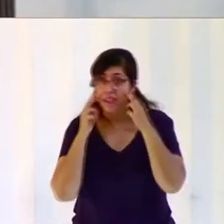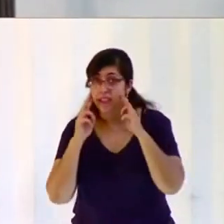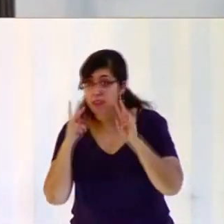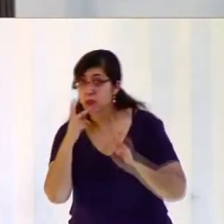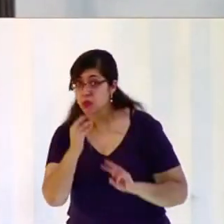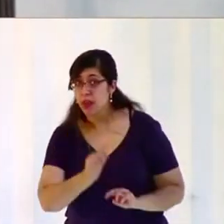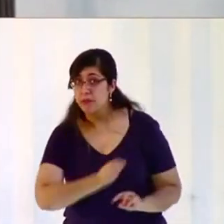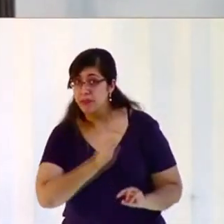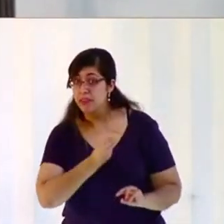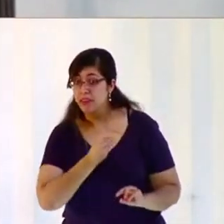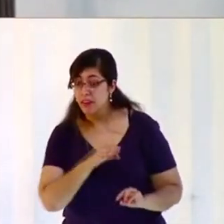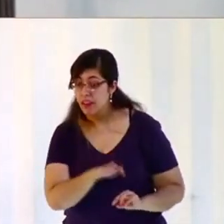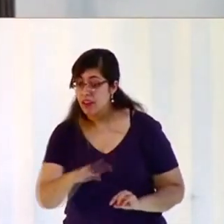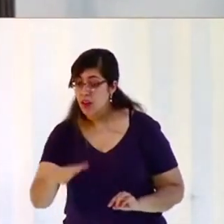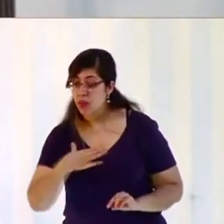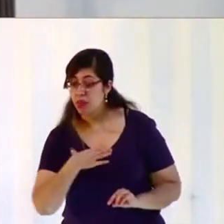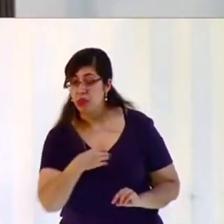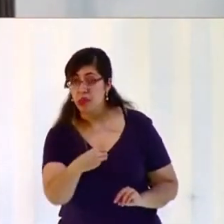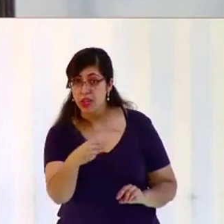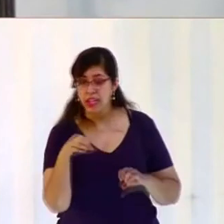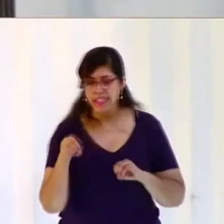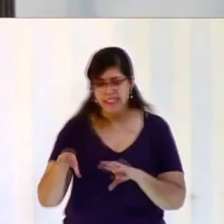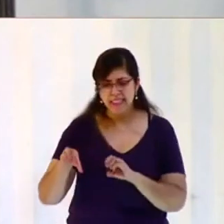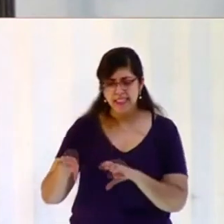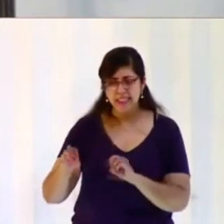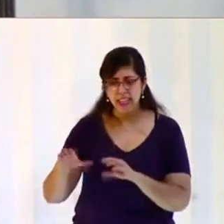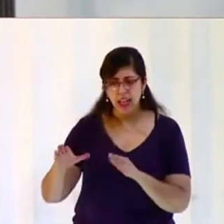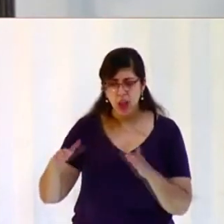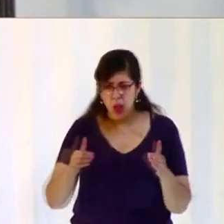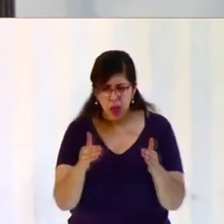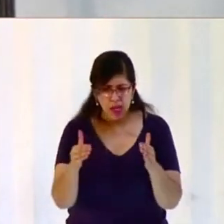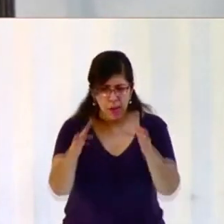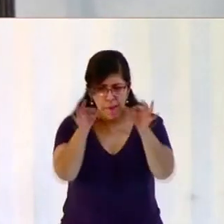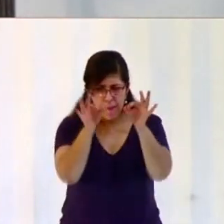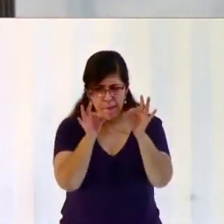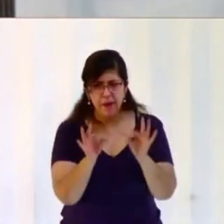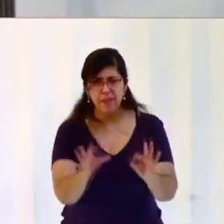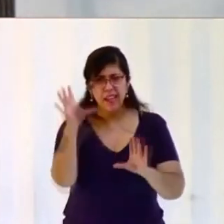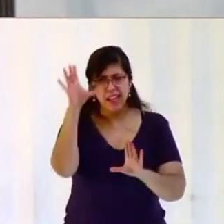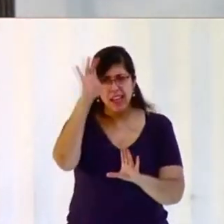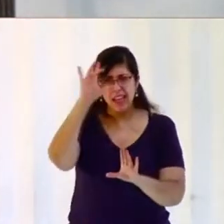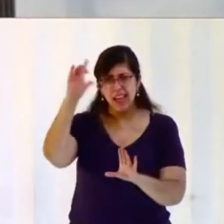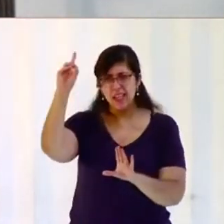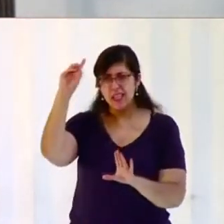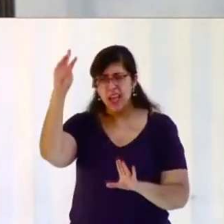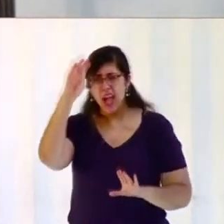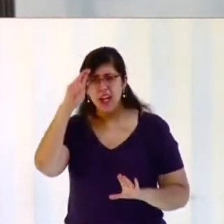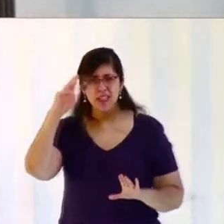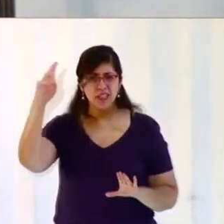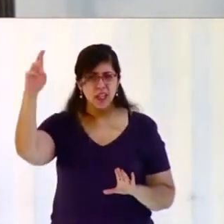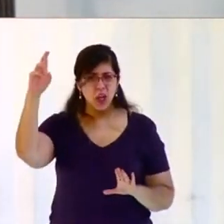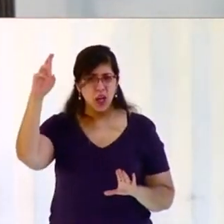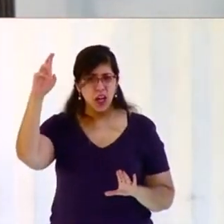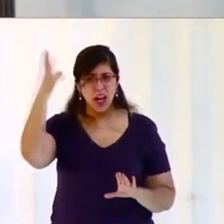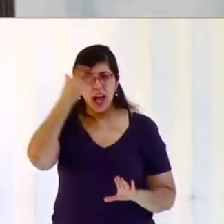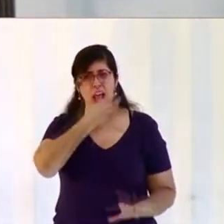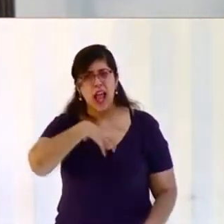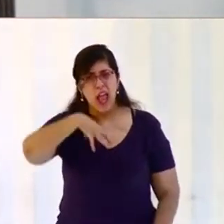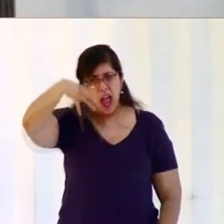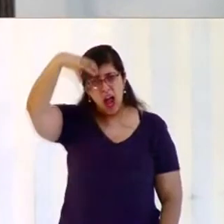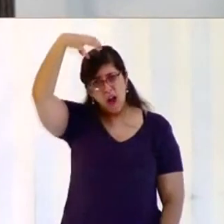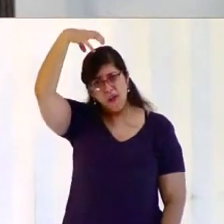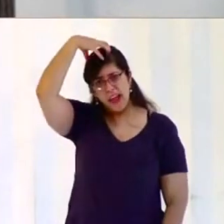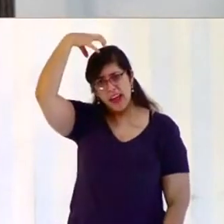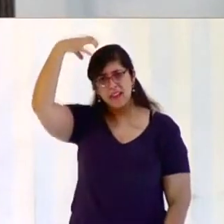estão ensinando os seus filhos que esse é o caminho do reino, que Deus é o Senhor, que Ele é o Rei, e que no reino